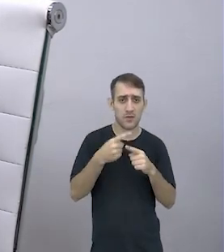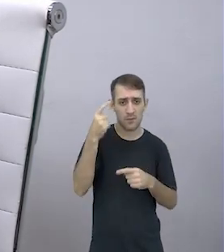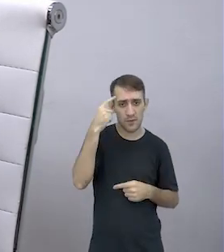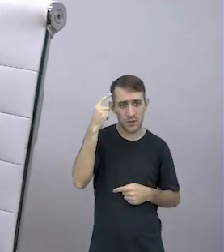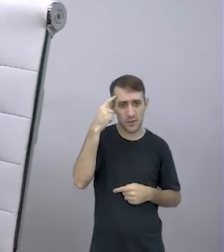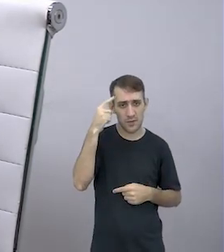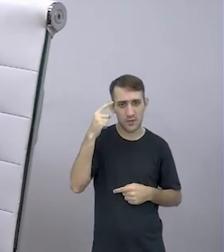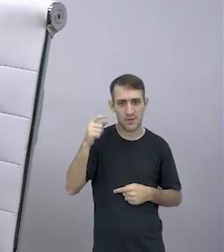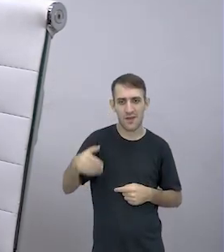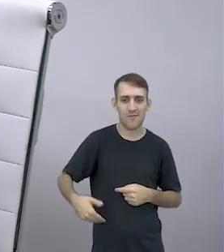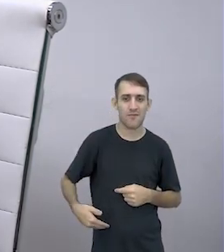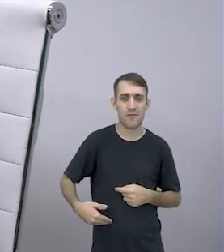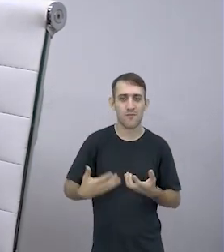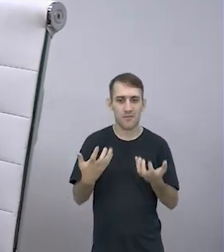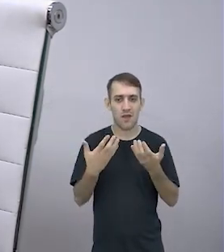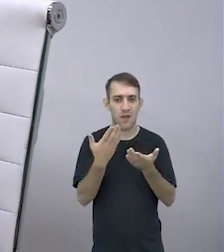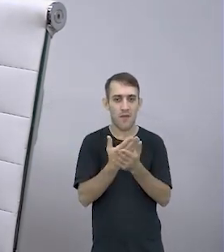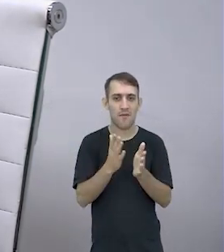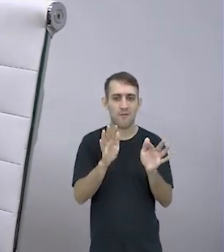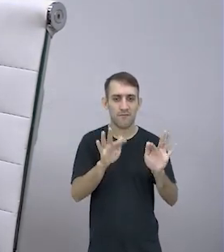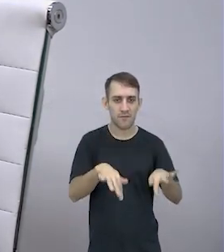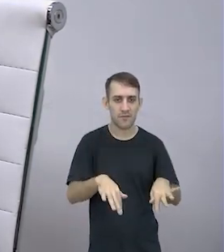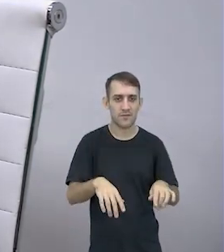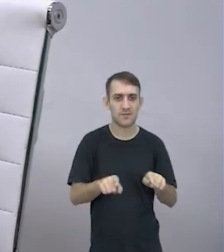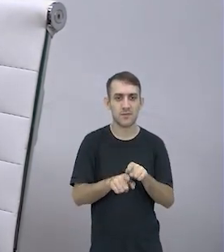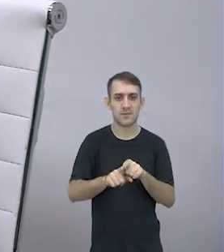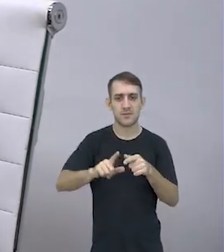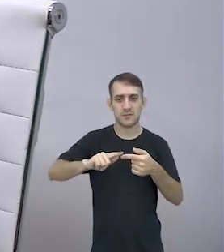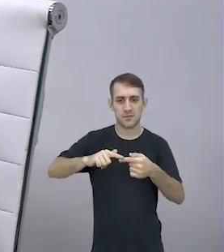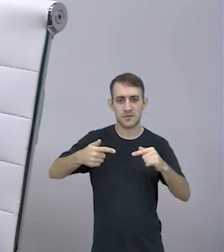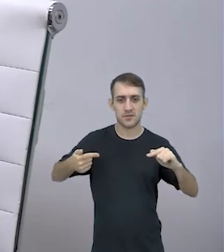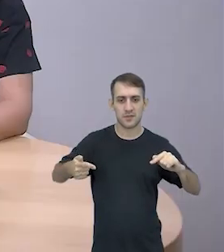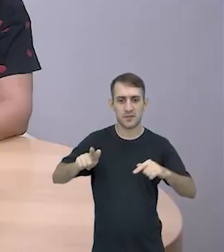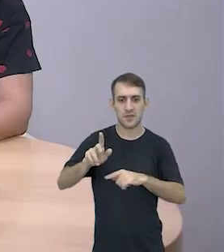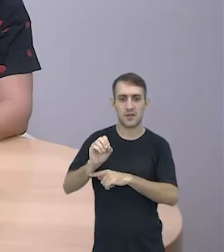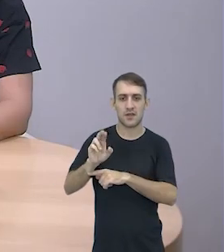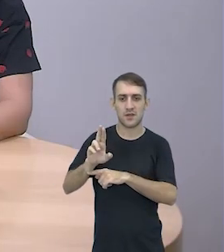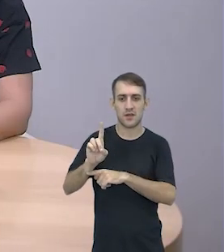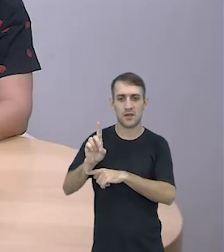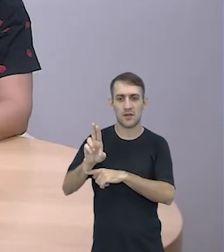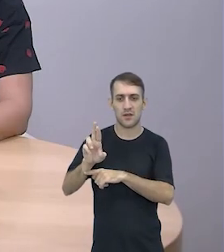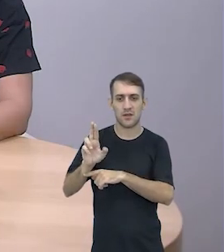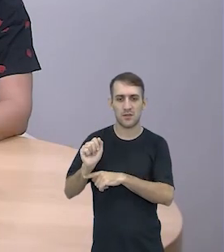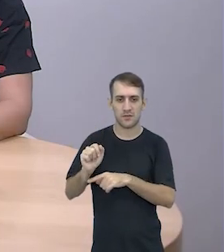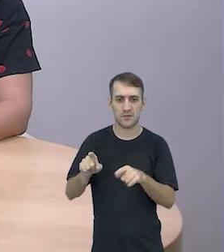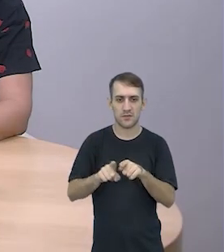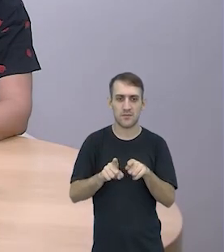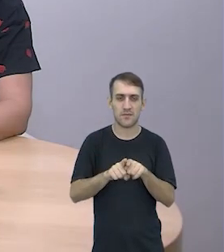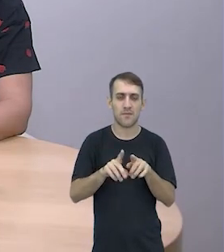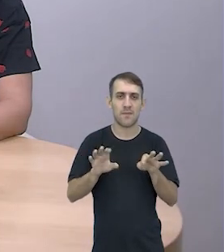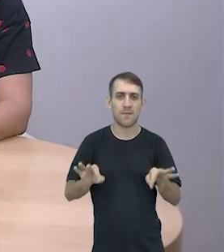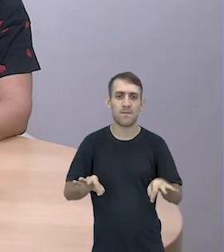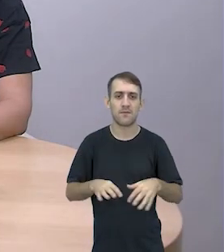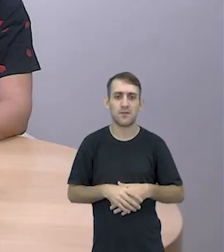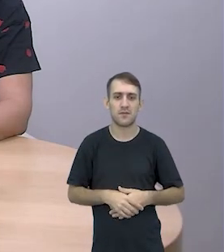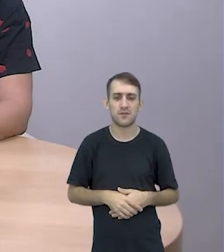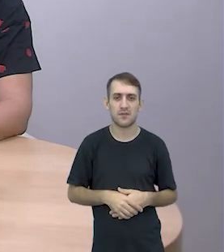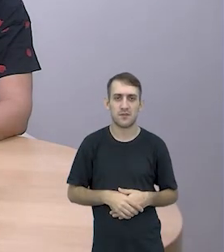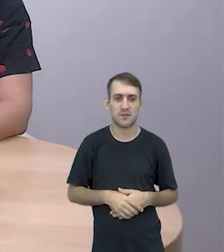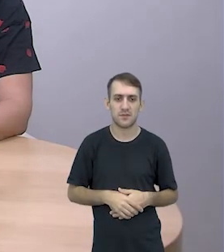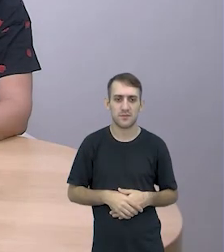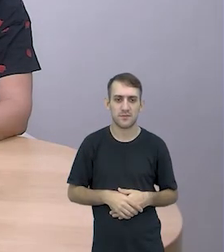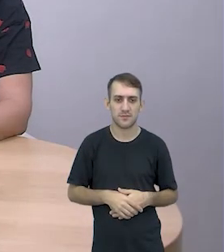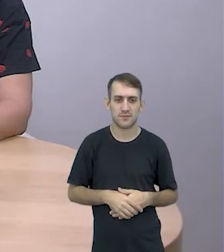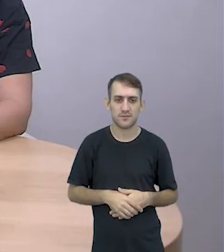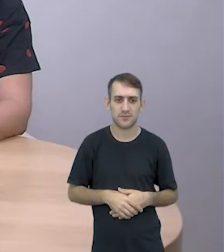eliminar a fome no mundo. Higiene da gordura. Isso. É uma proteína reguladora da gordura. E